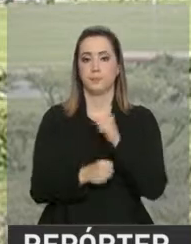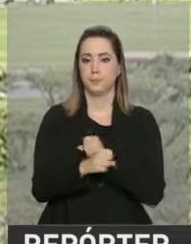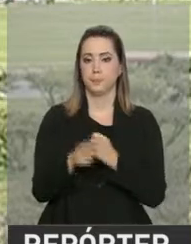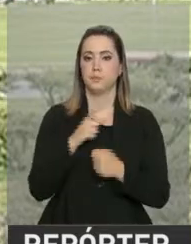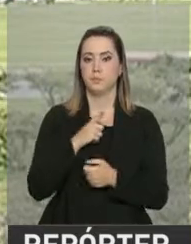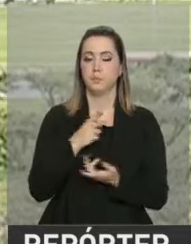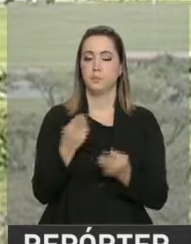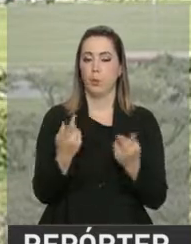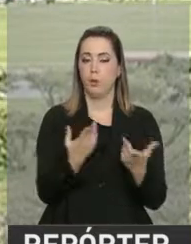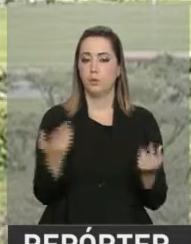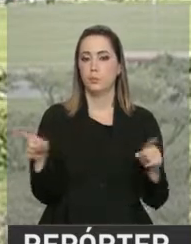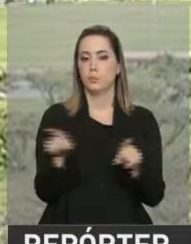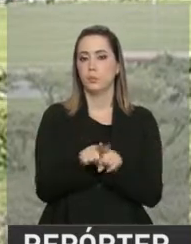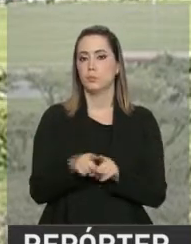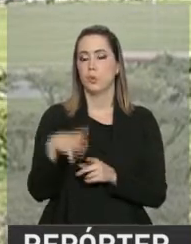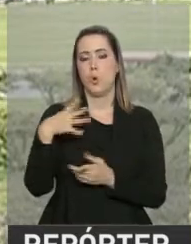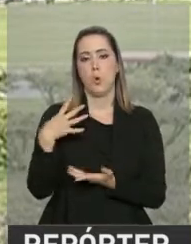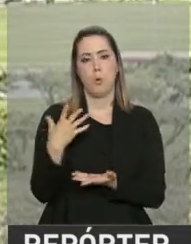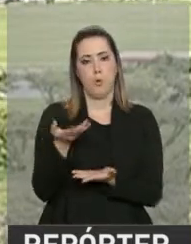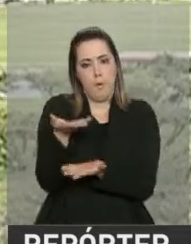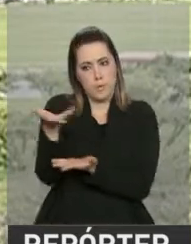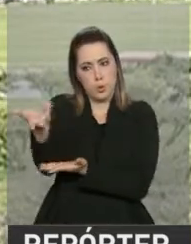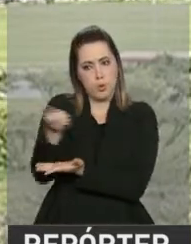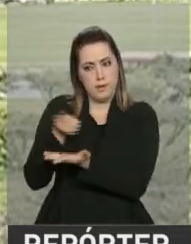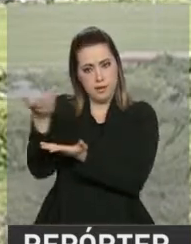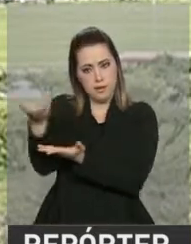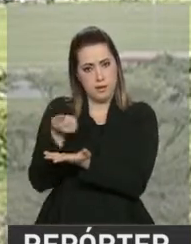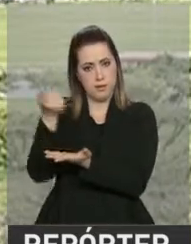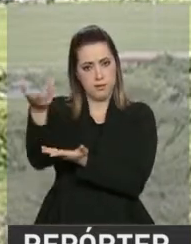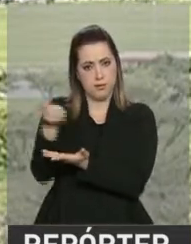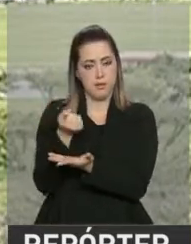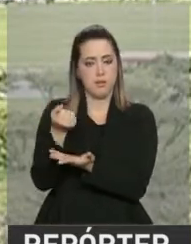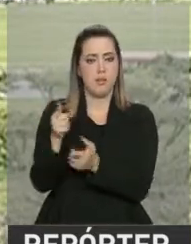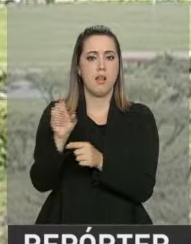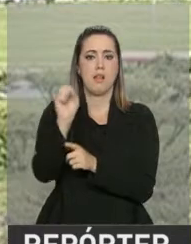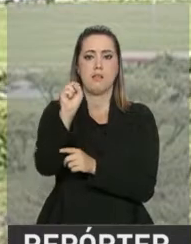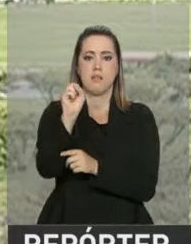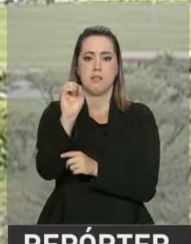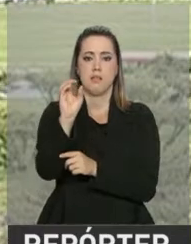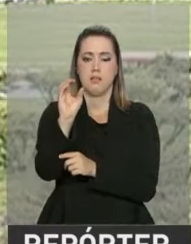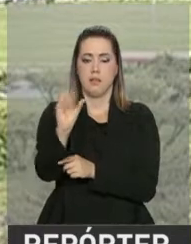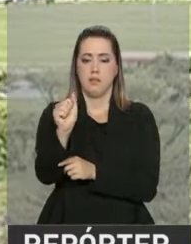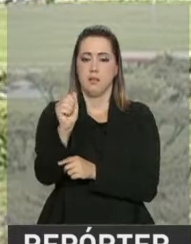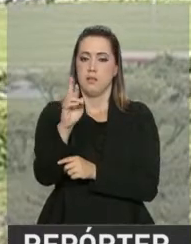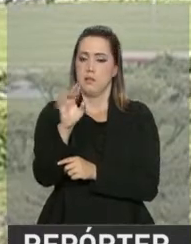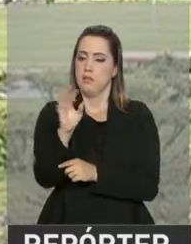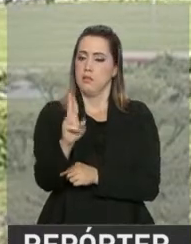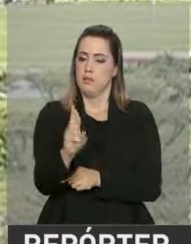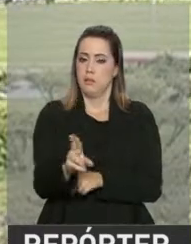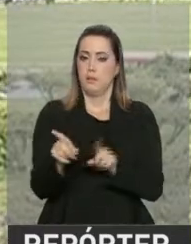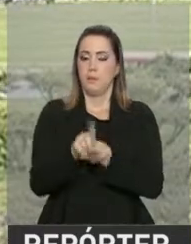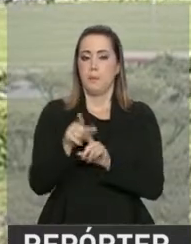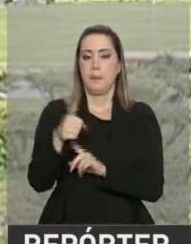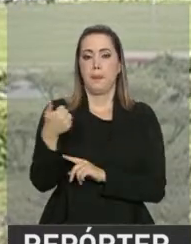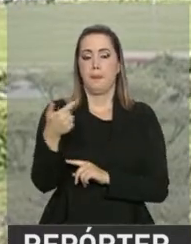passado. Os saques nas contas poupança no mês de novembro atingiram cerca de